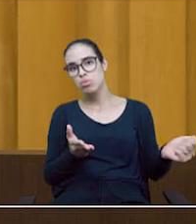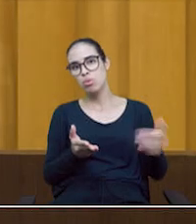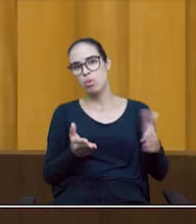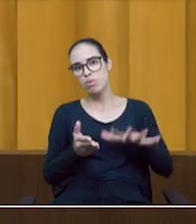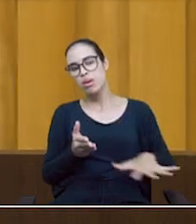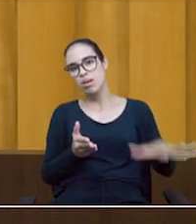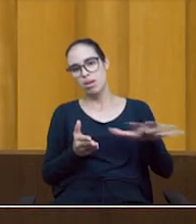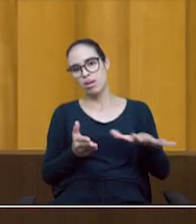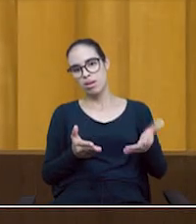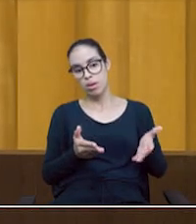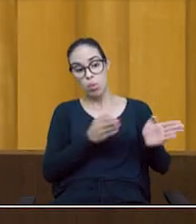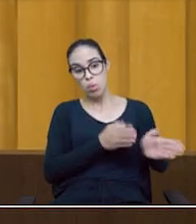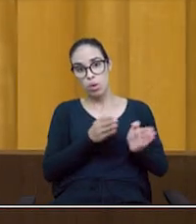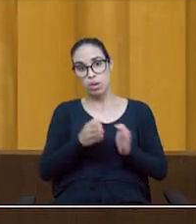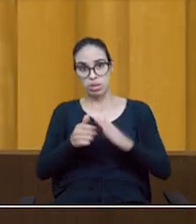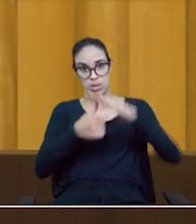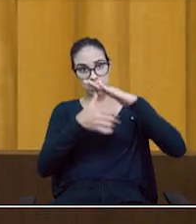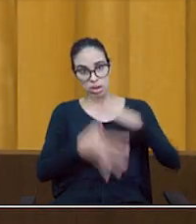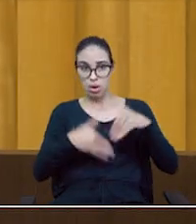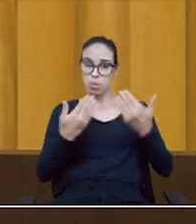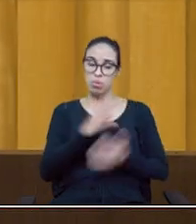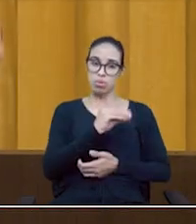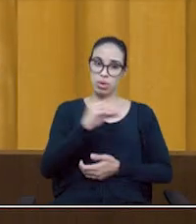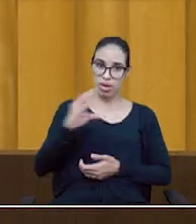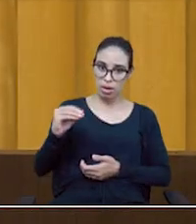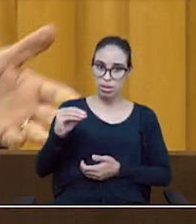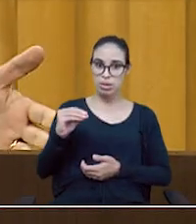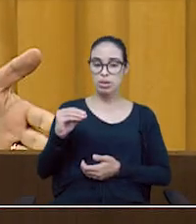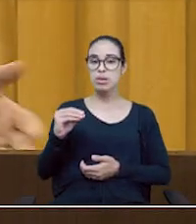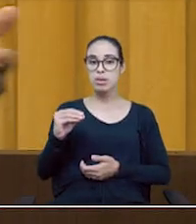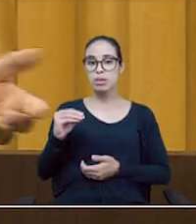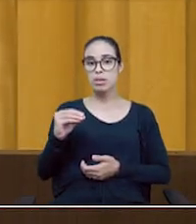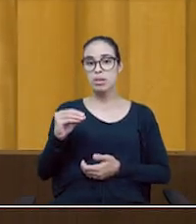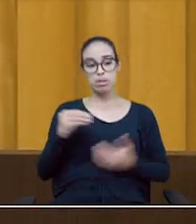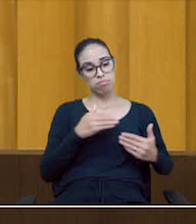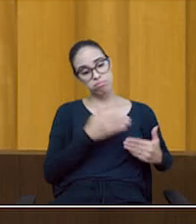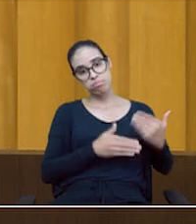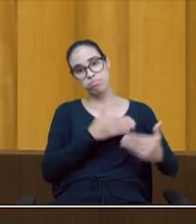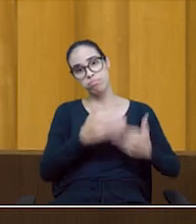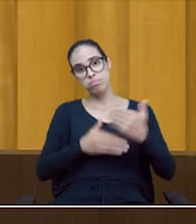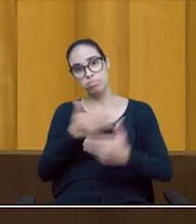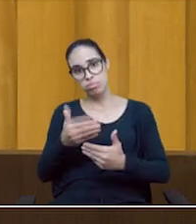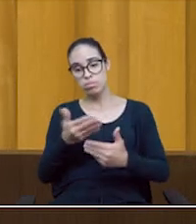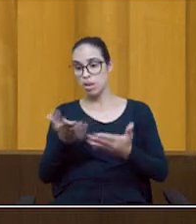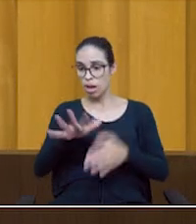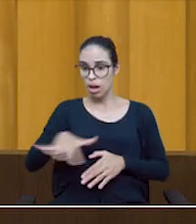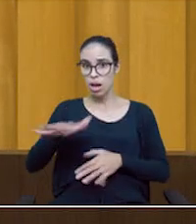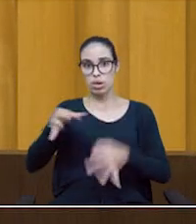organizados de maneira hierárquica ou burocrática, e dessa regra não se exclui o Poder Judiciário.